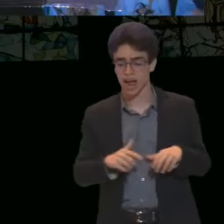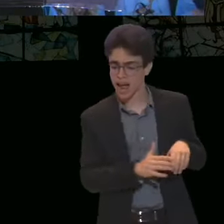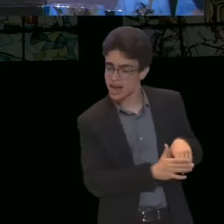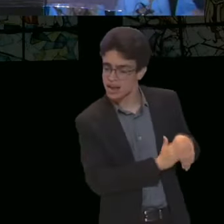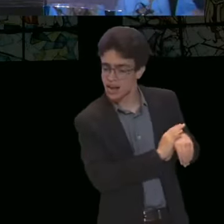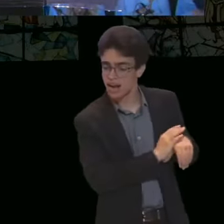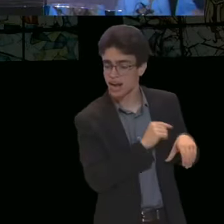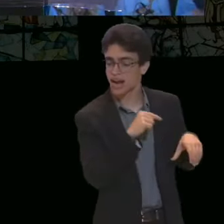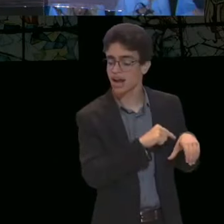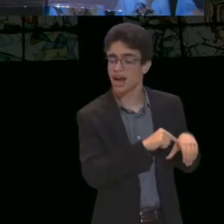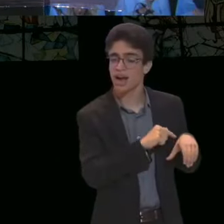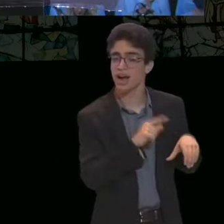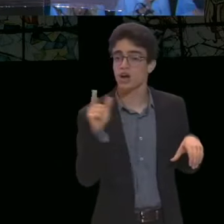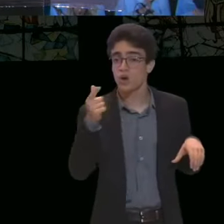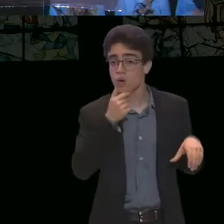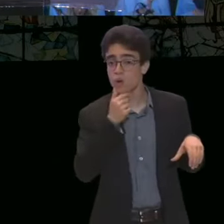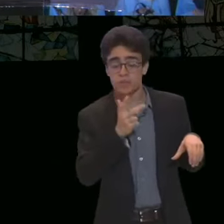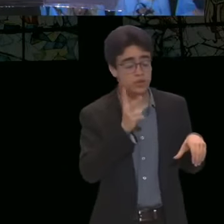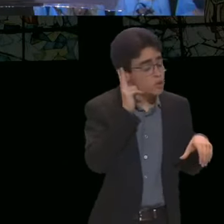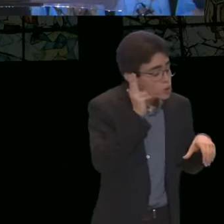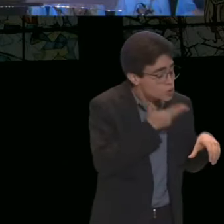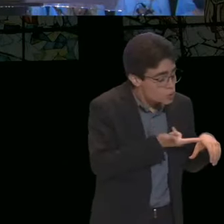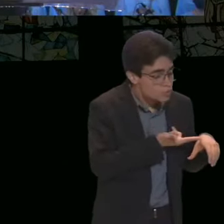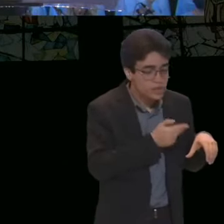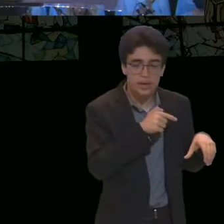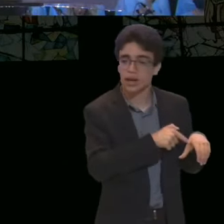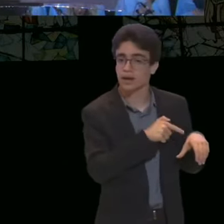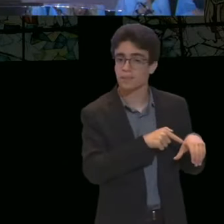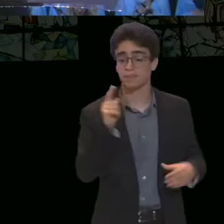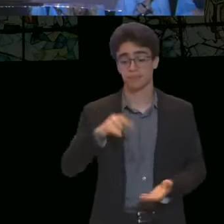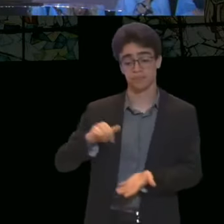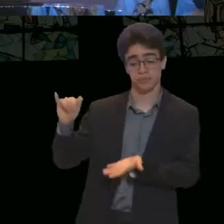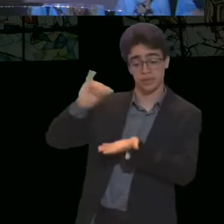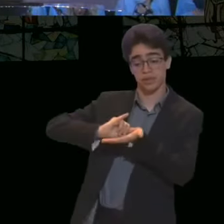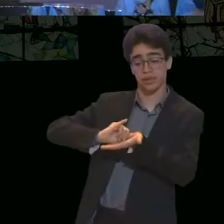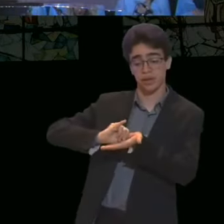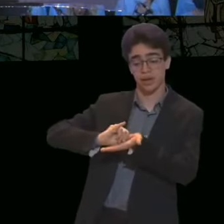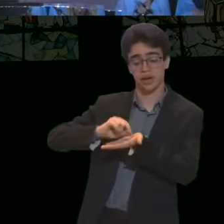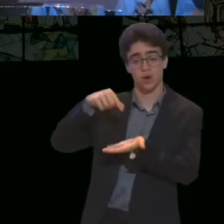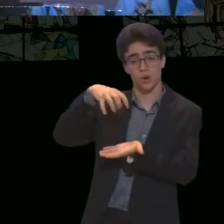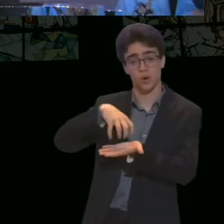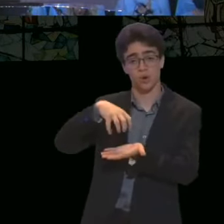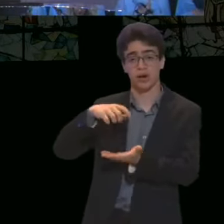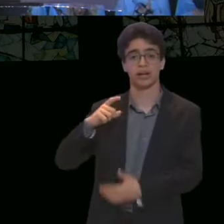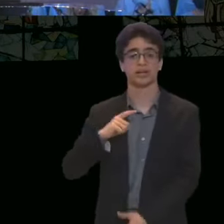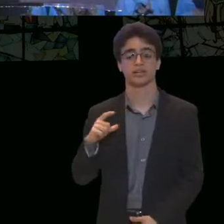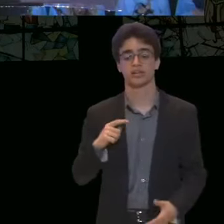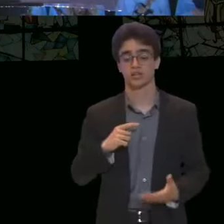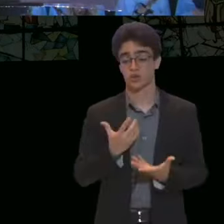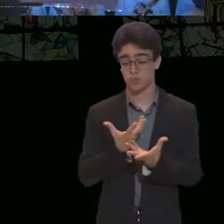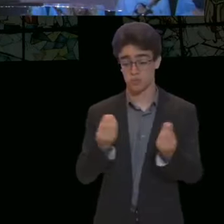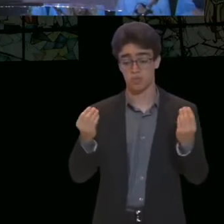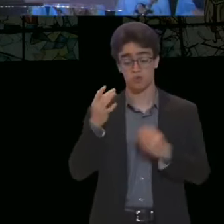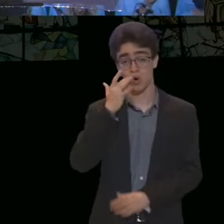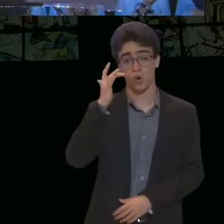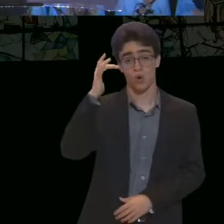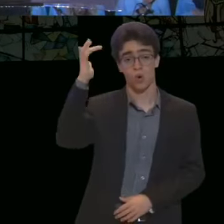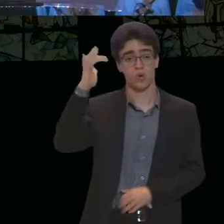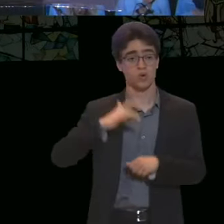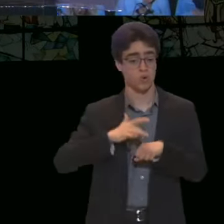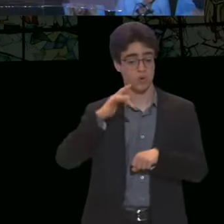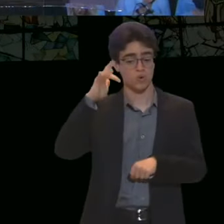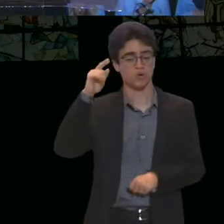ele vivia e ele dormia. É no centro de Kiev, cercado de mosteiros de ouro, um dos